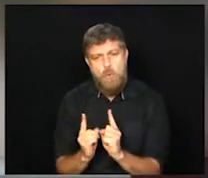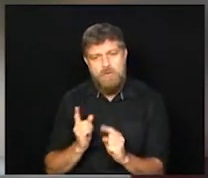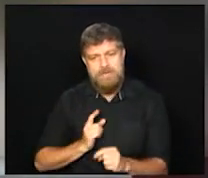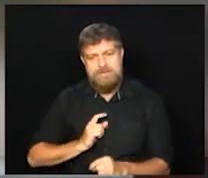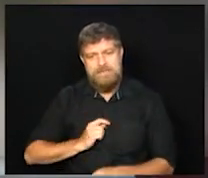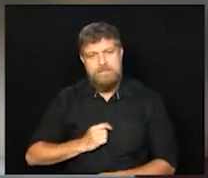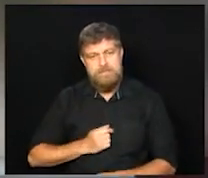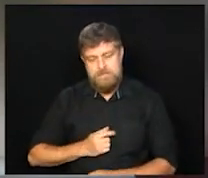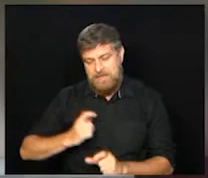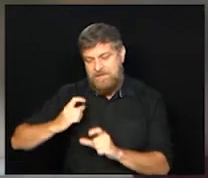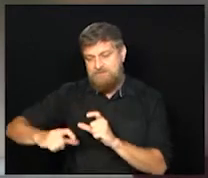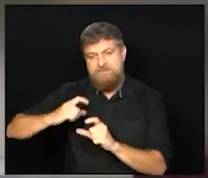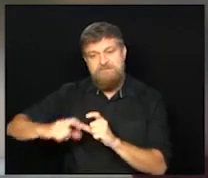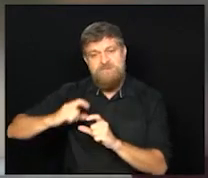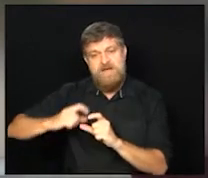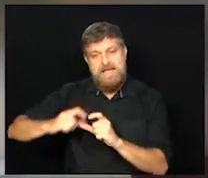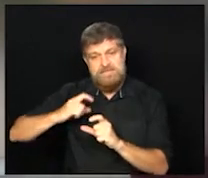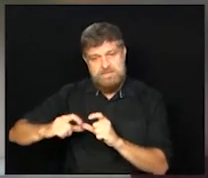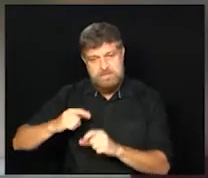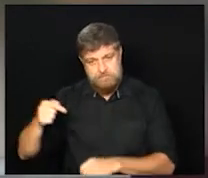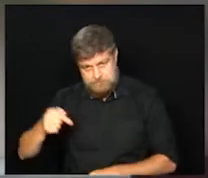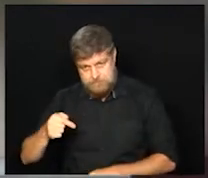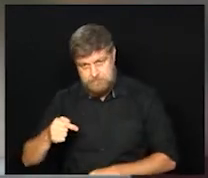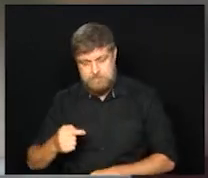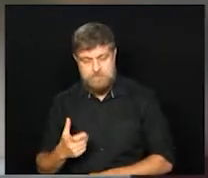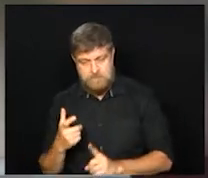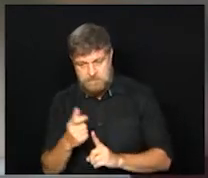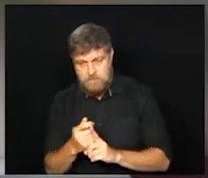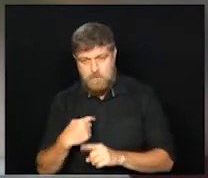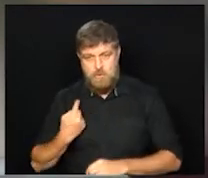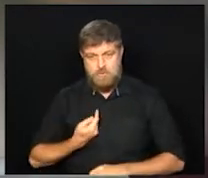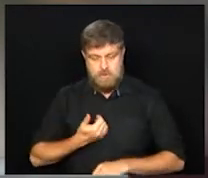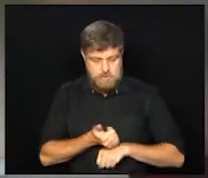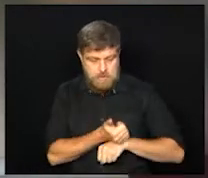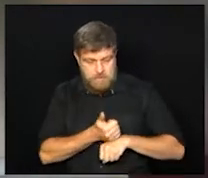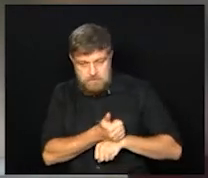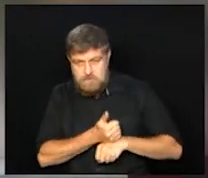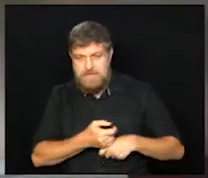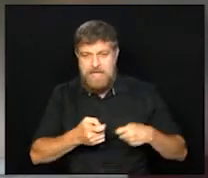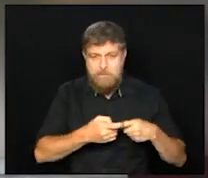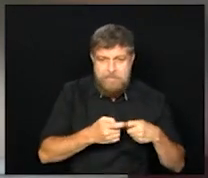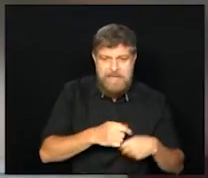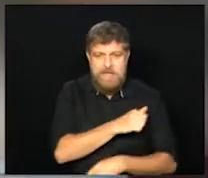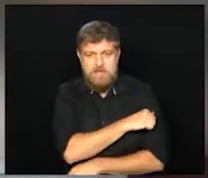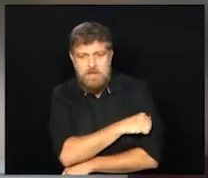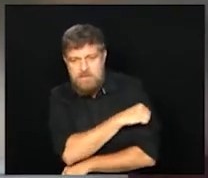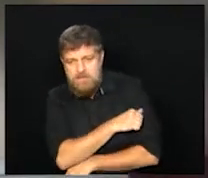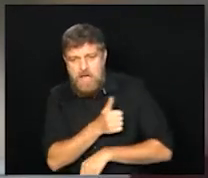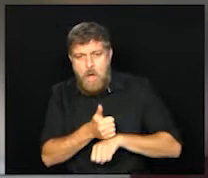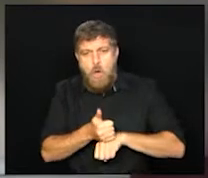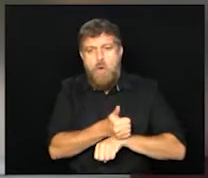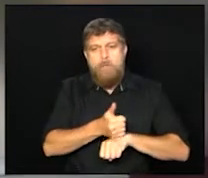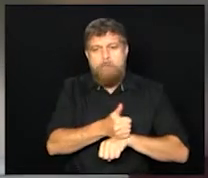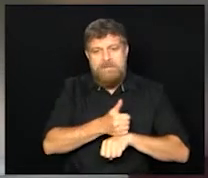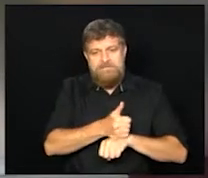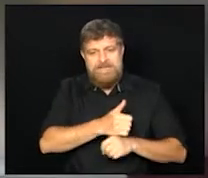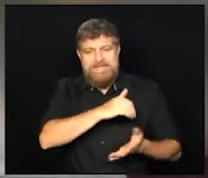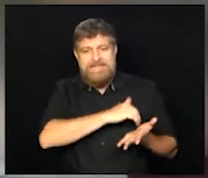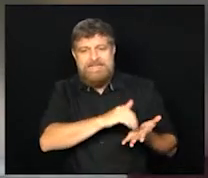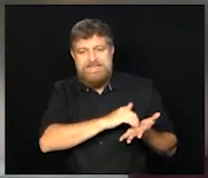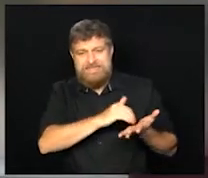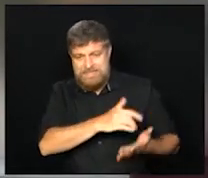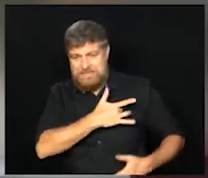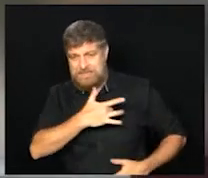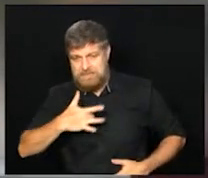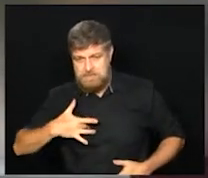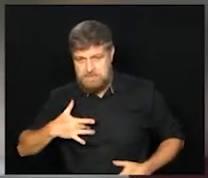Pfizer. Os nossos técnicos, os nossos médicos, enfermeiros e profissionais da Secretaria da